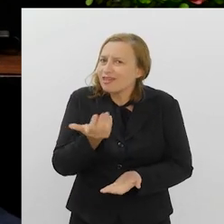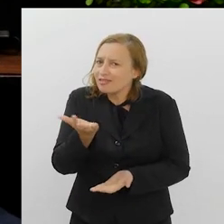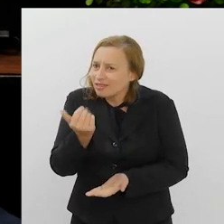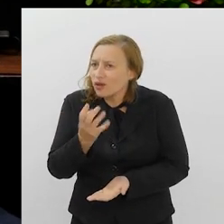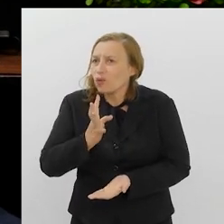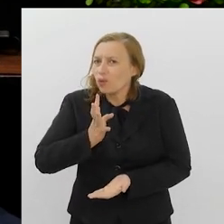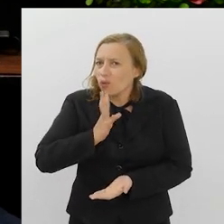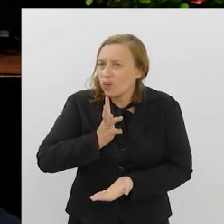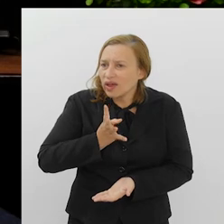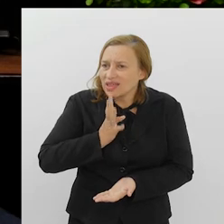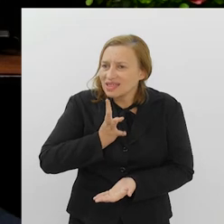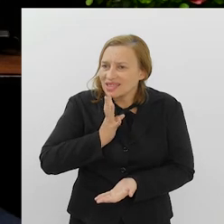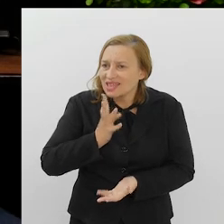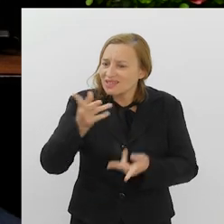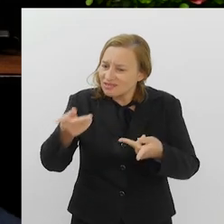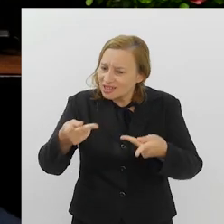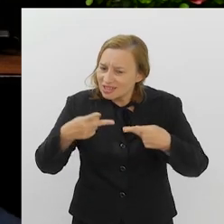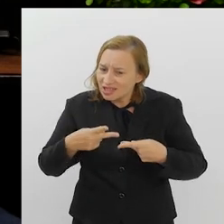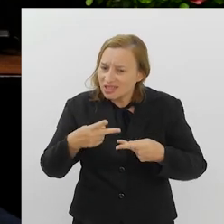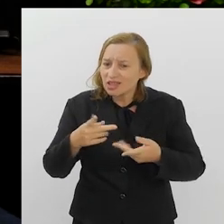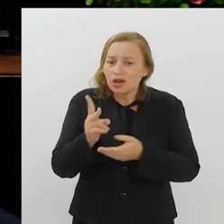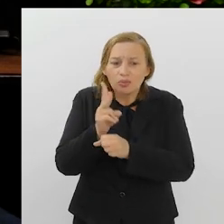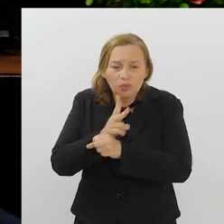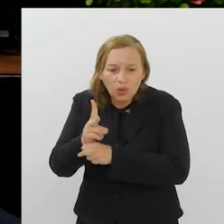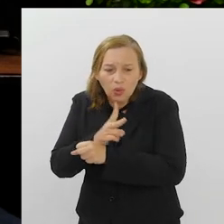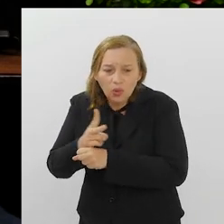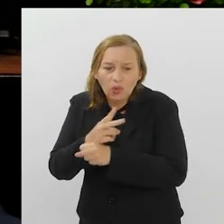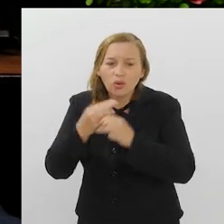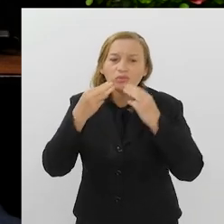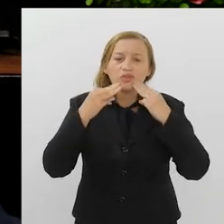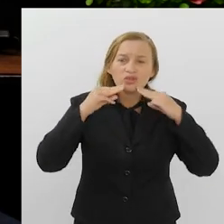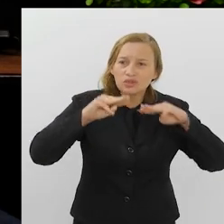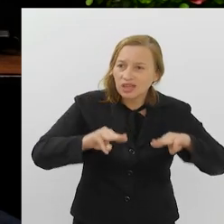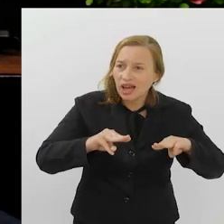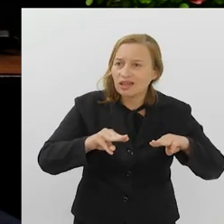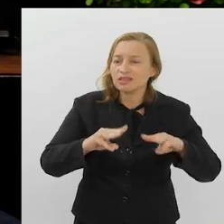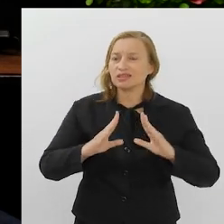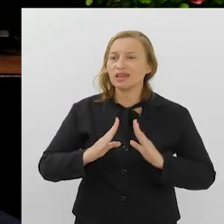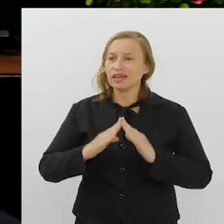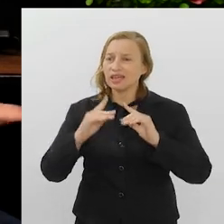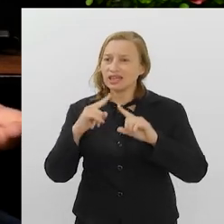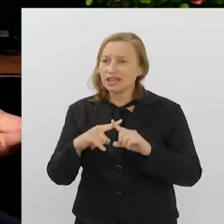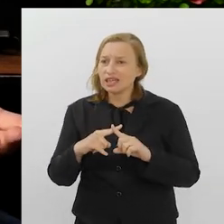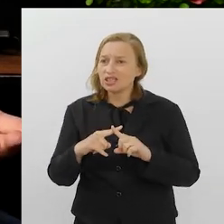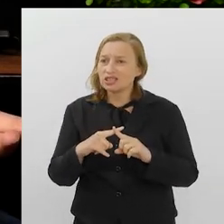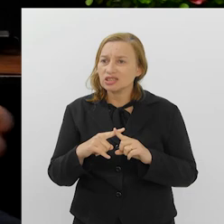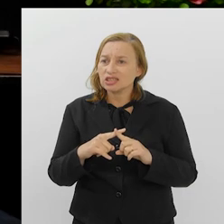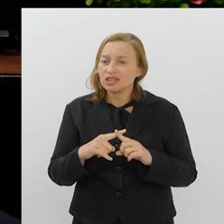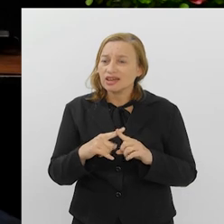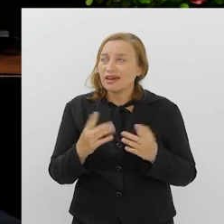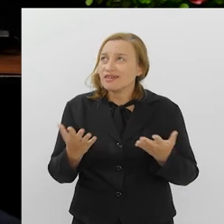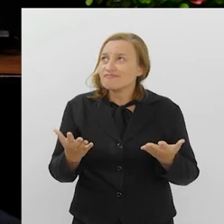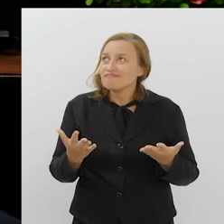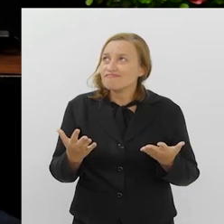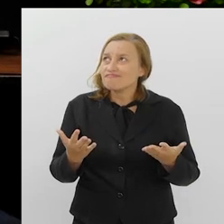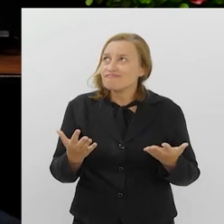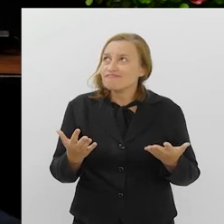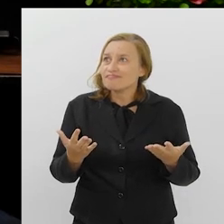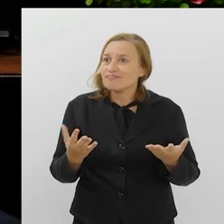normais venham até nós para conhecer procurem os missionários que são ícones da igreja